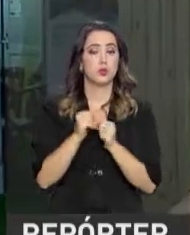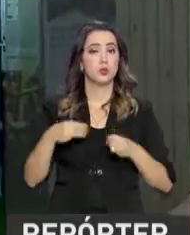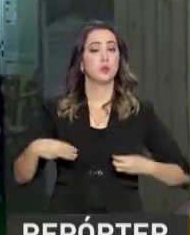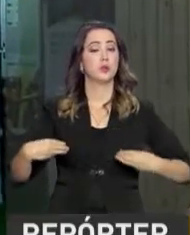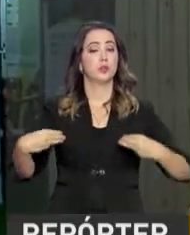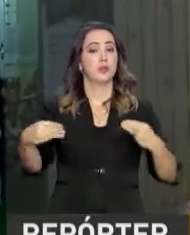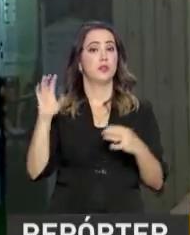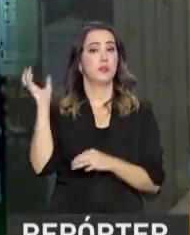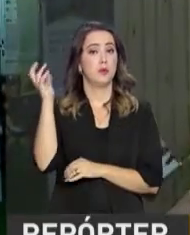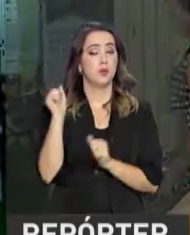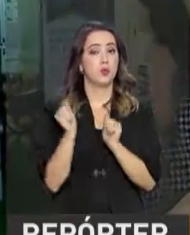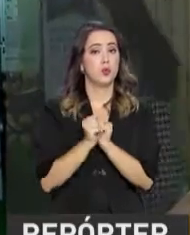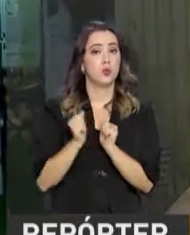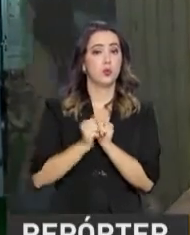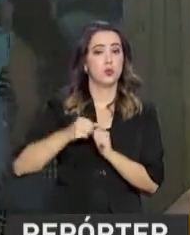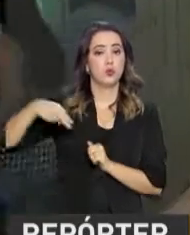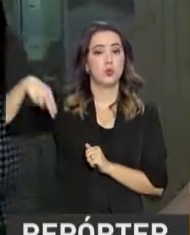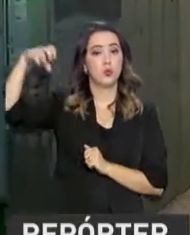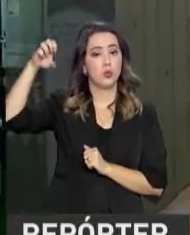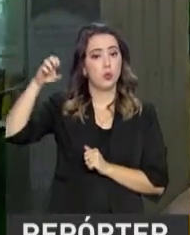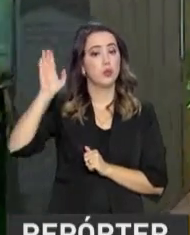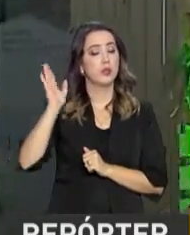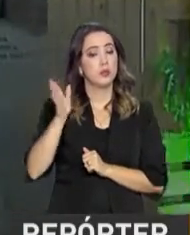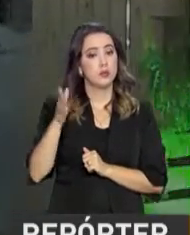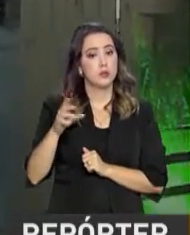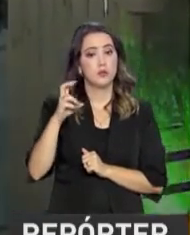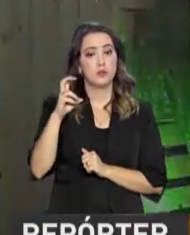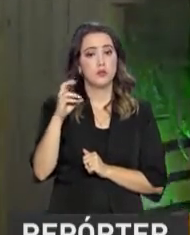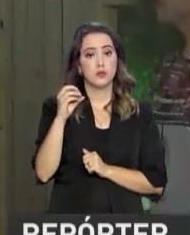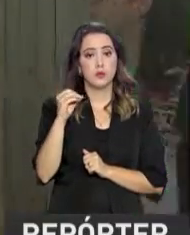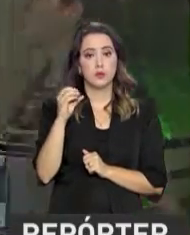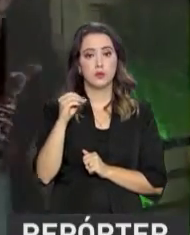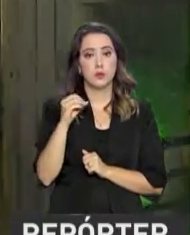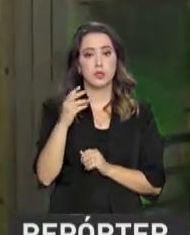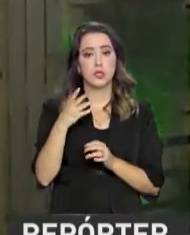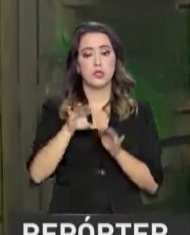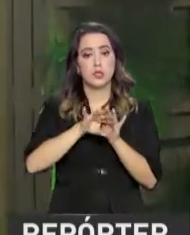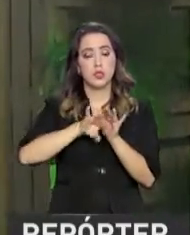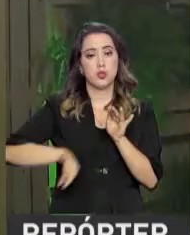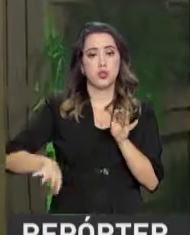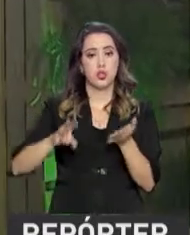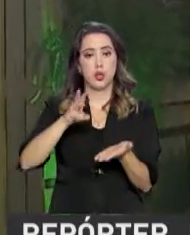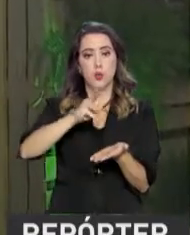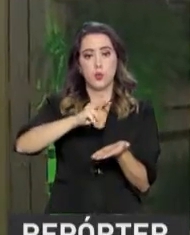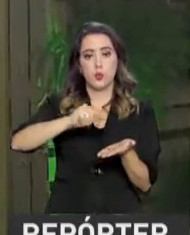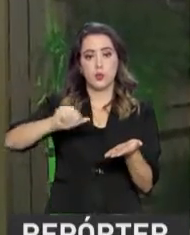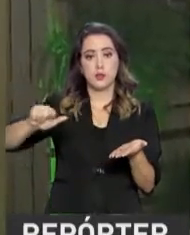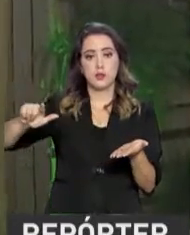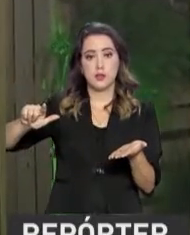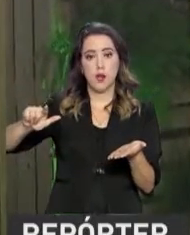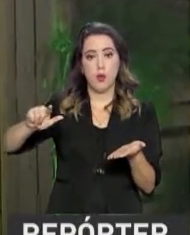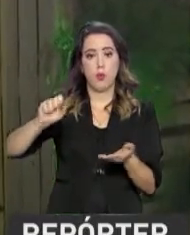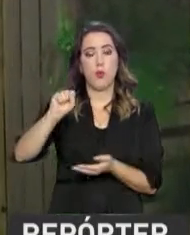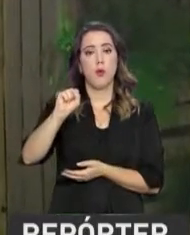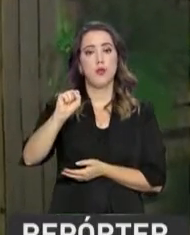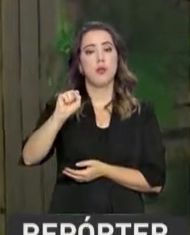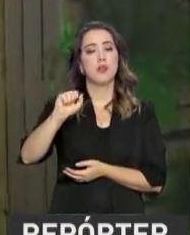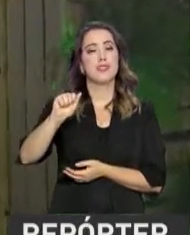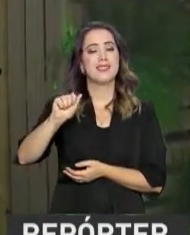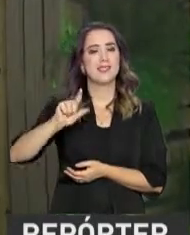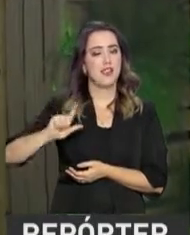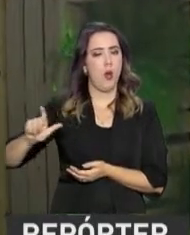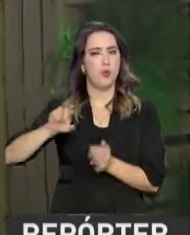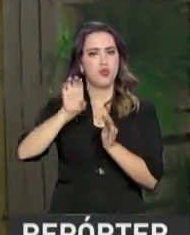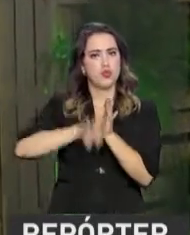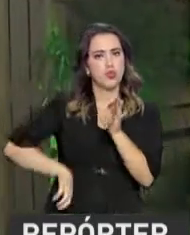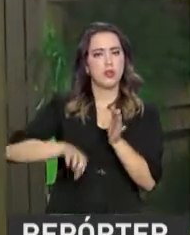Nordeste, e que até o momento já implantou 500 sistemas de dessalinização em 500 comunidades do semiárido, beneficiando aproximadamente